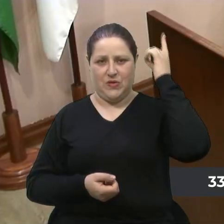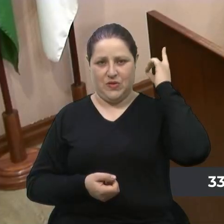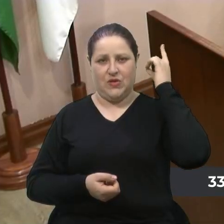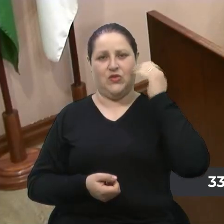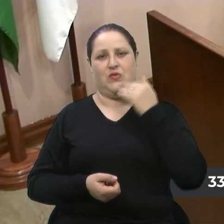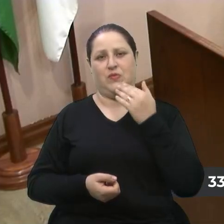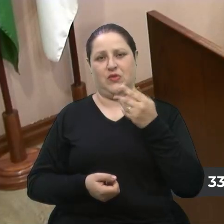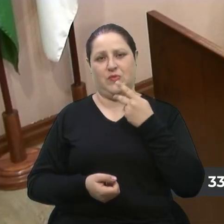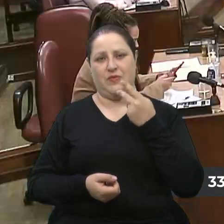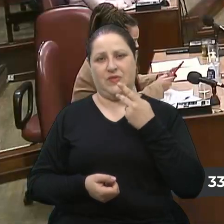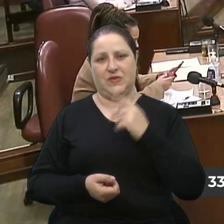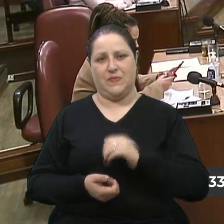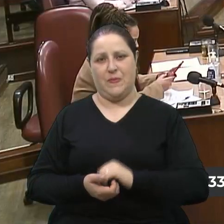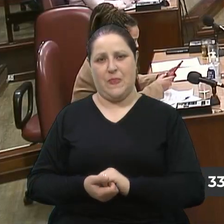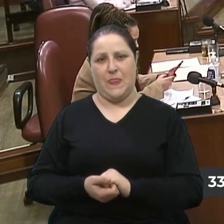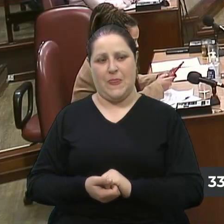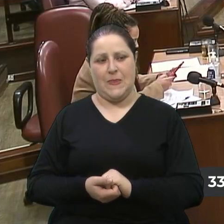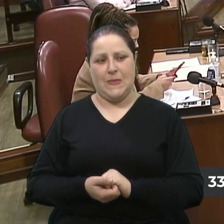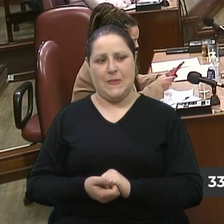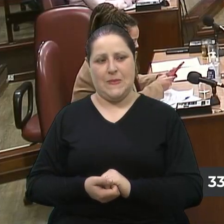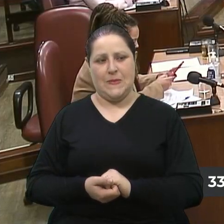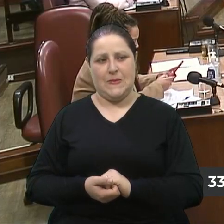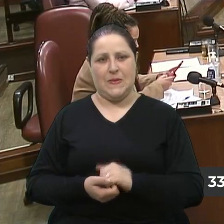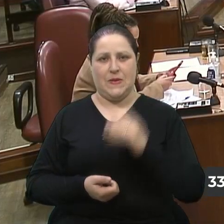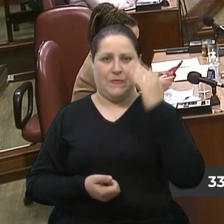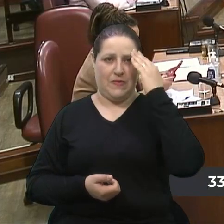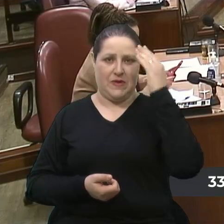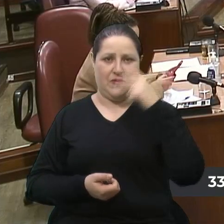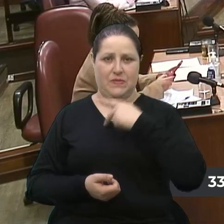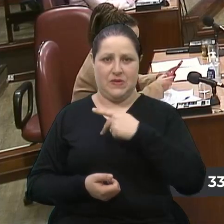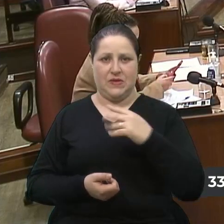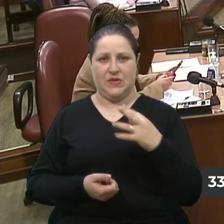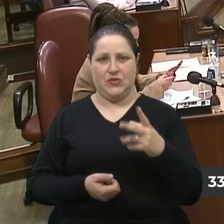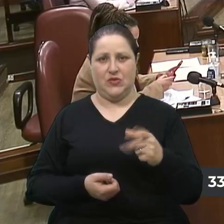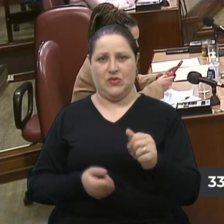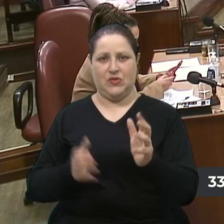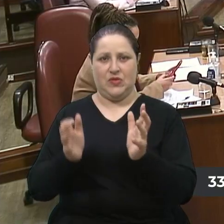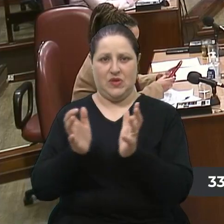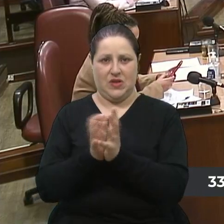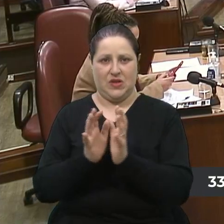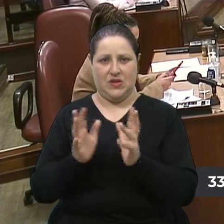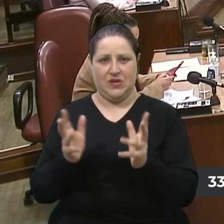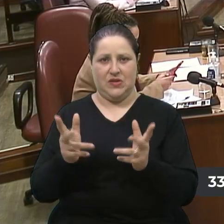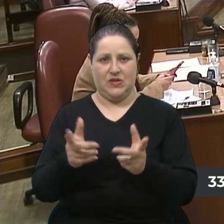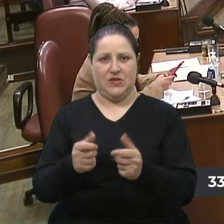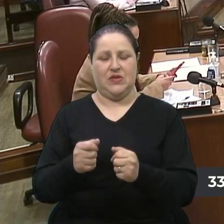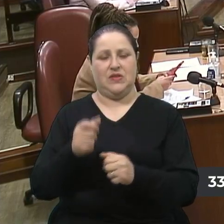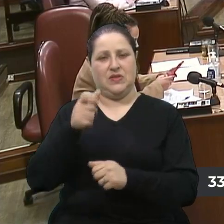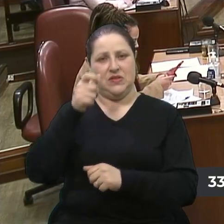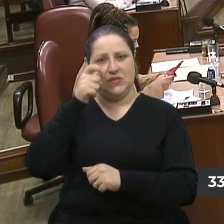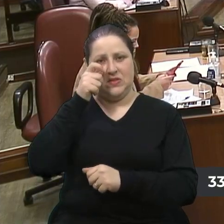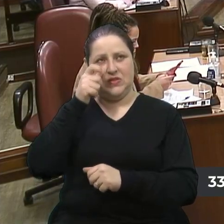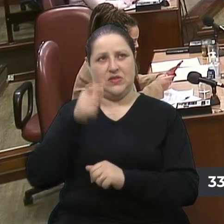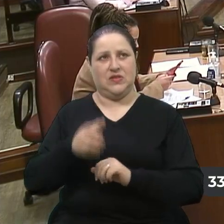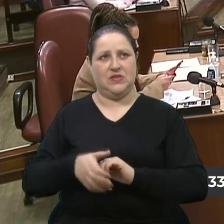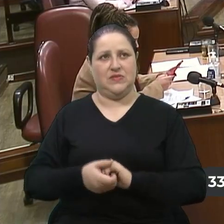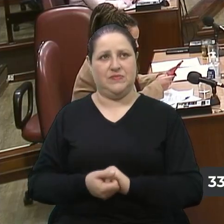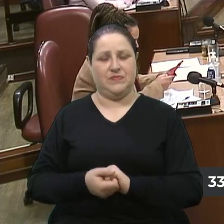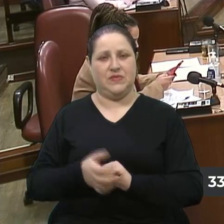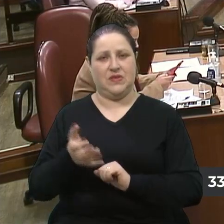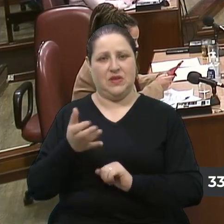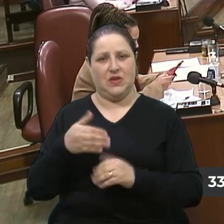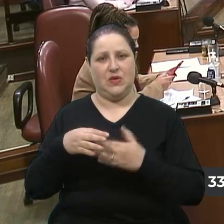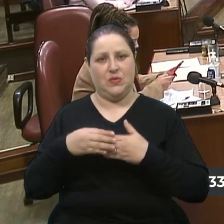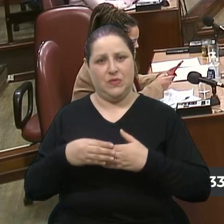Lucas Dil, com a palavra. Obrigado, presidente, nobres colegas, todos que nos assistem. Queria cumprimentar